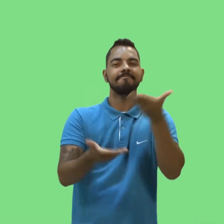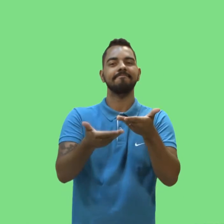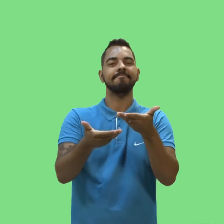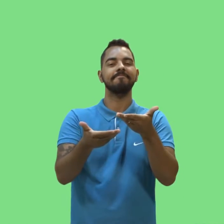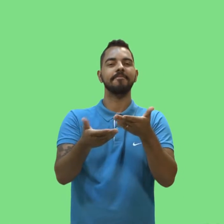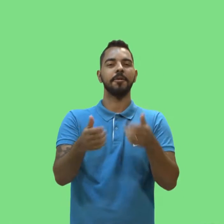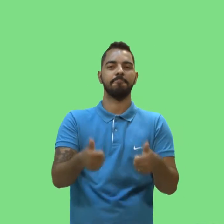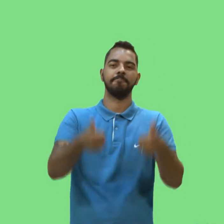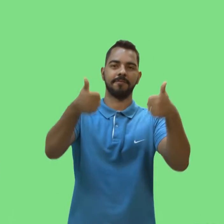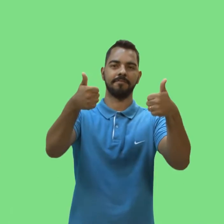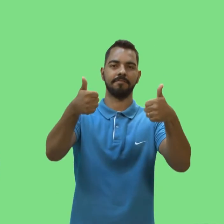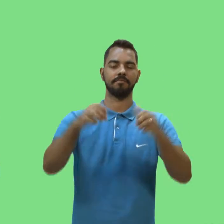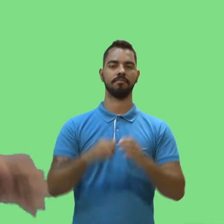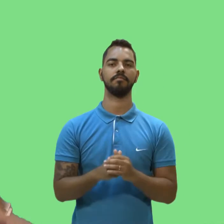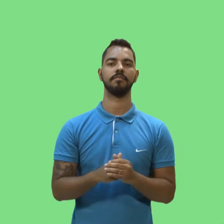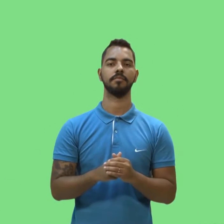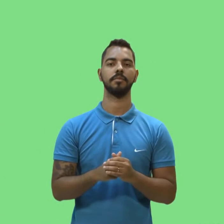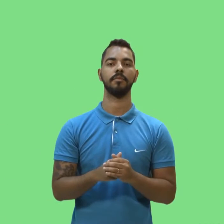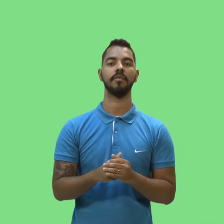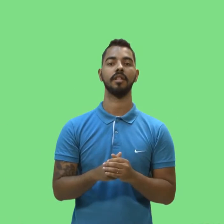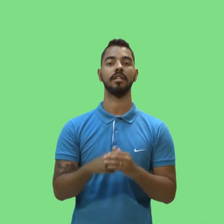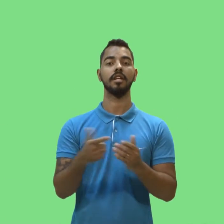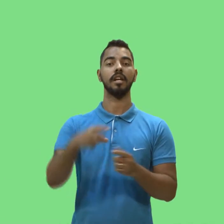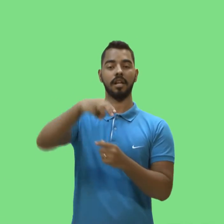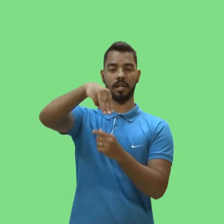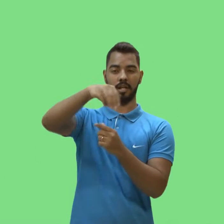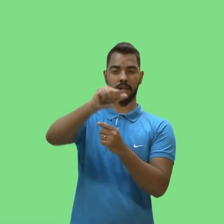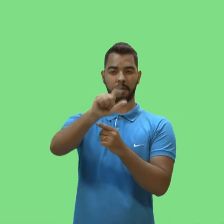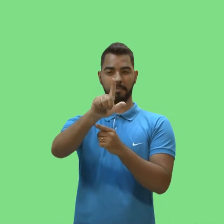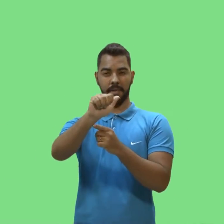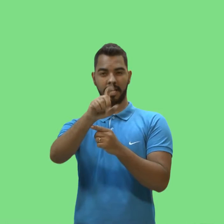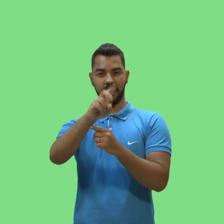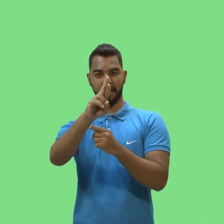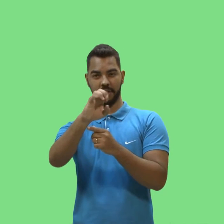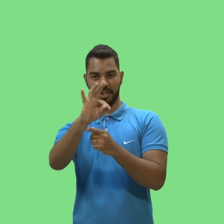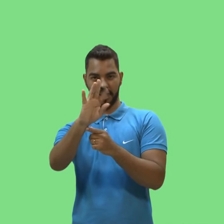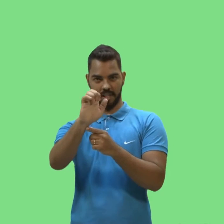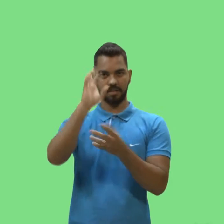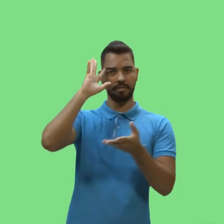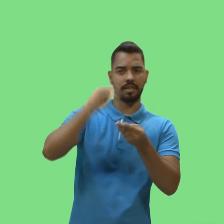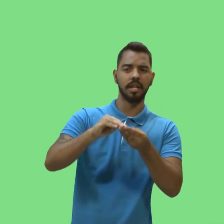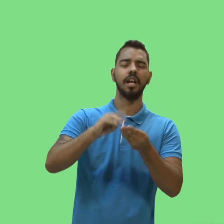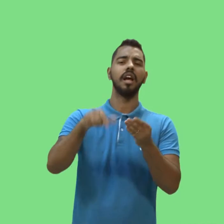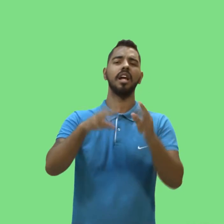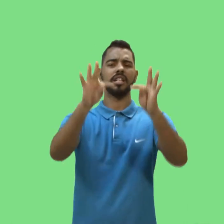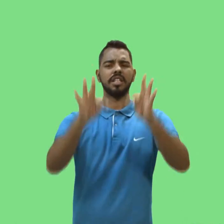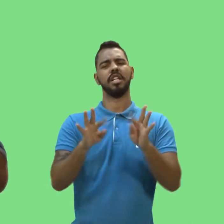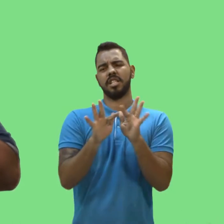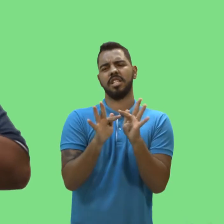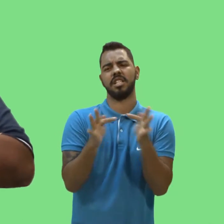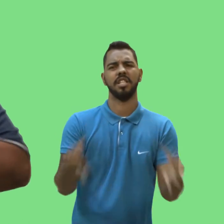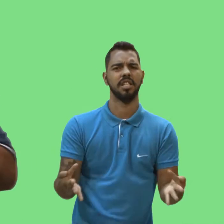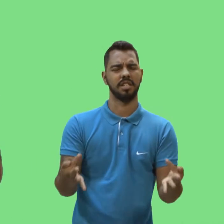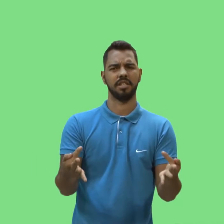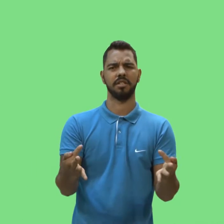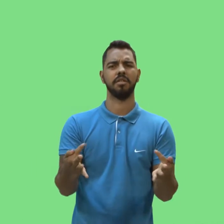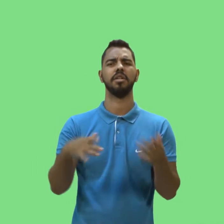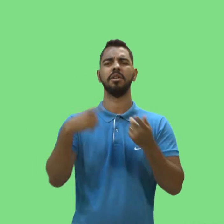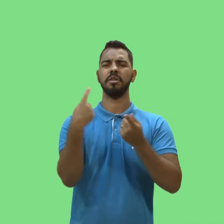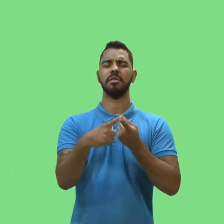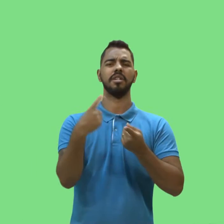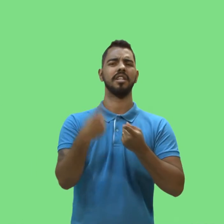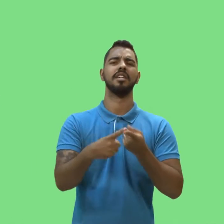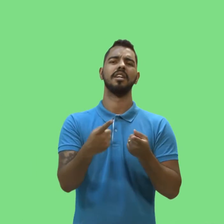públicos diferentes, de diferentes classes sociais, objetivos e campos de atuação. Na produção e no envio da